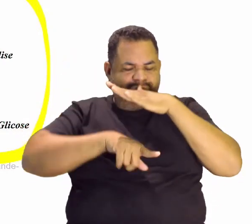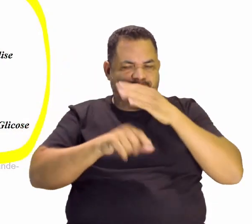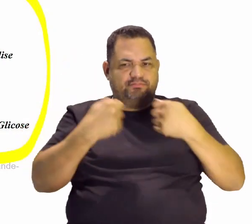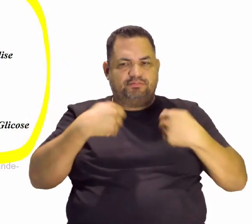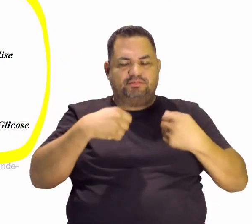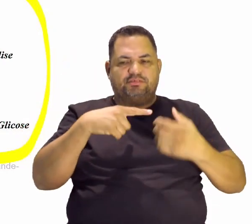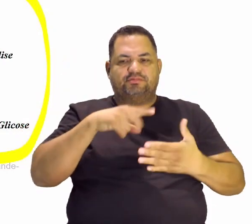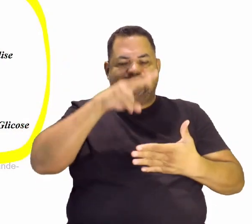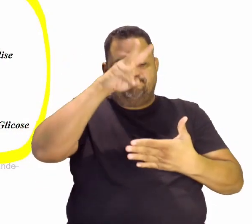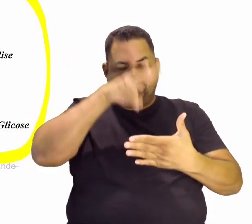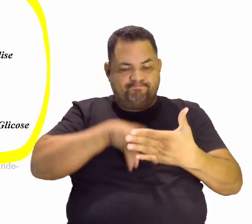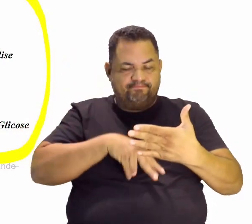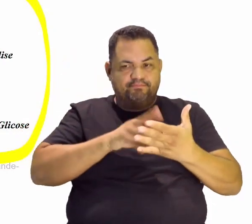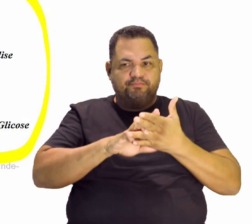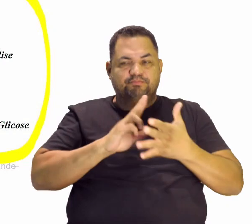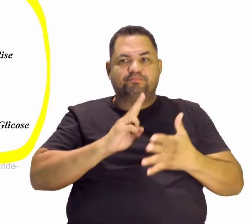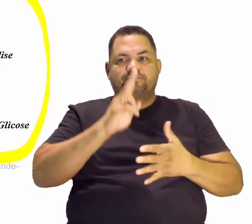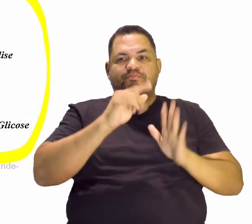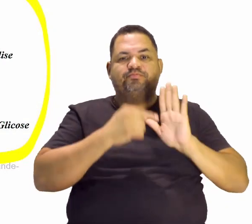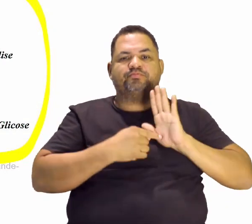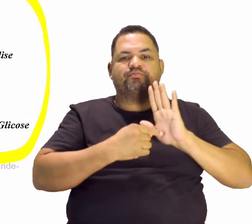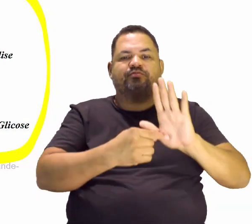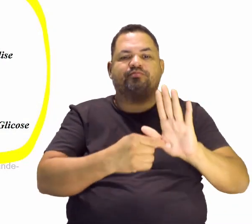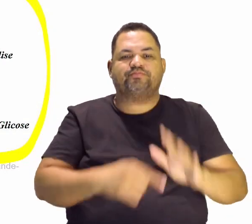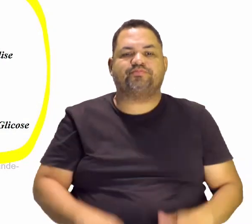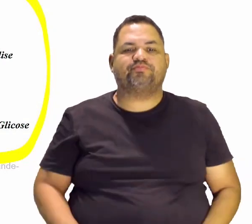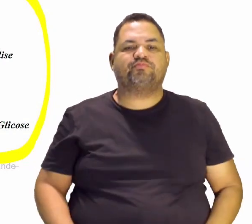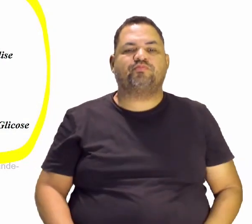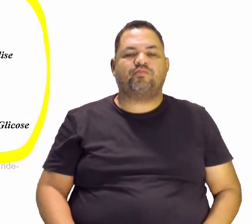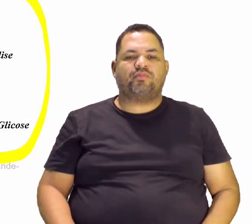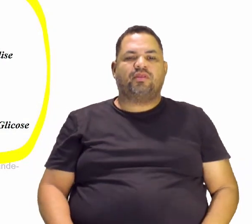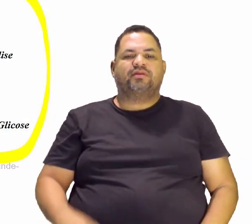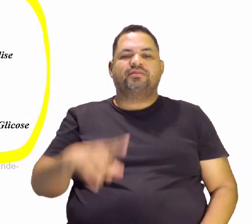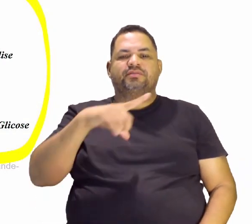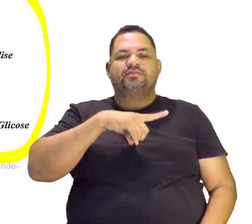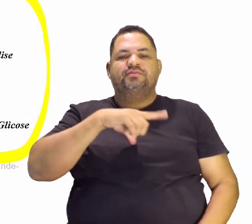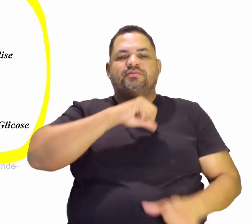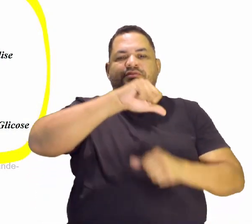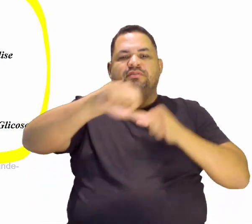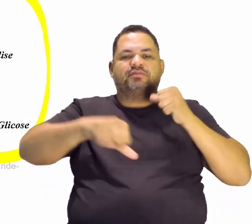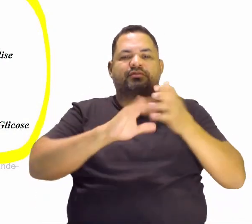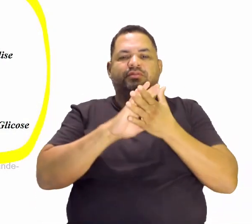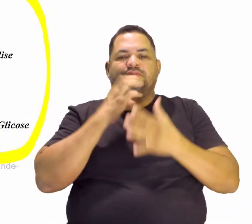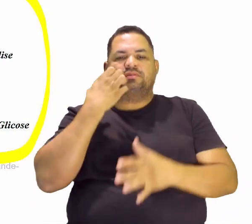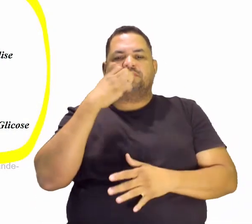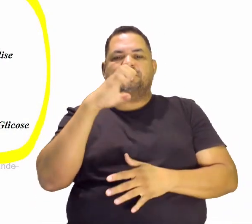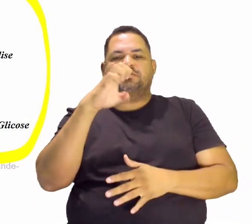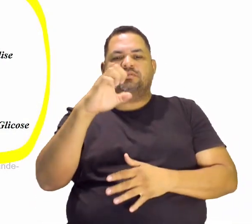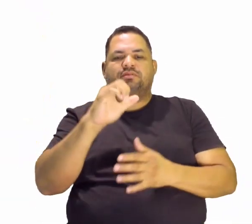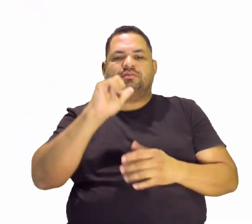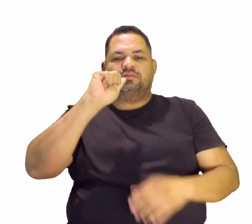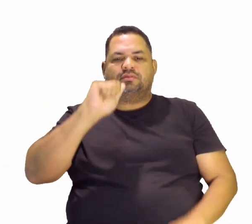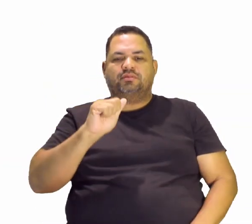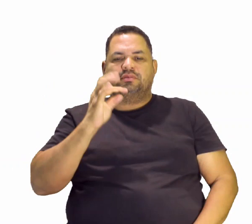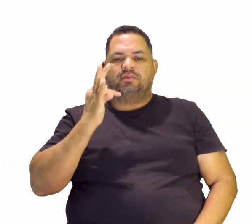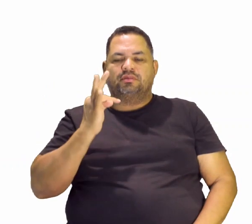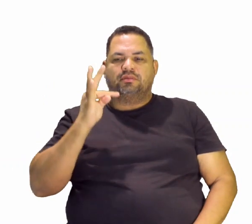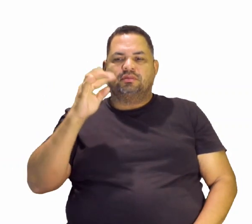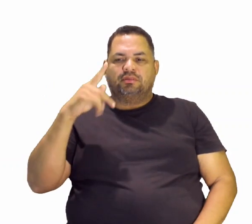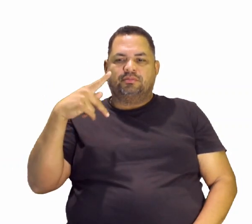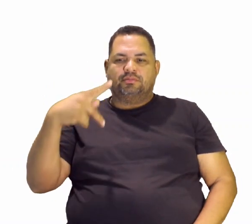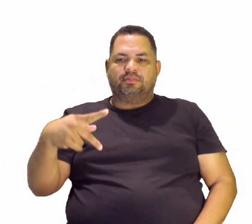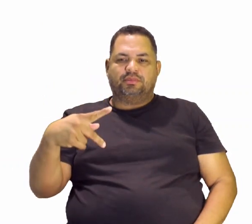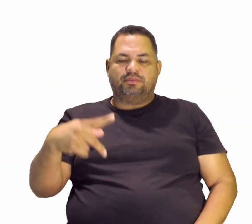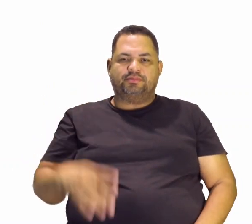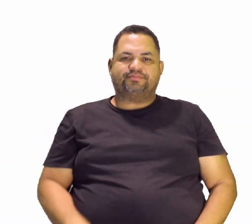Então, esses processos vão trazer o quê, prof? Vão causar aí energia, vão trazer aí ATPs. E